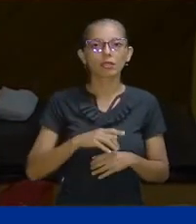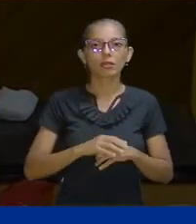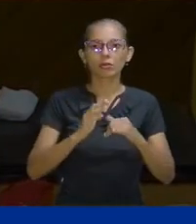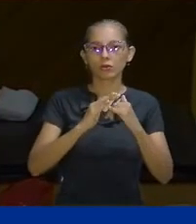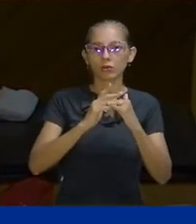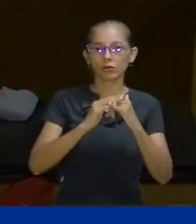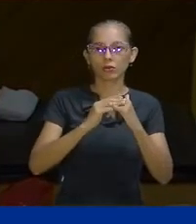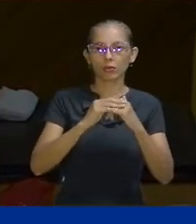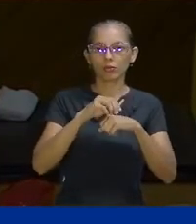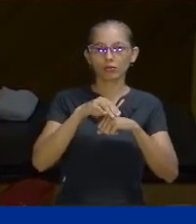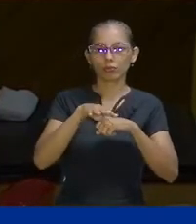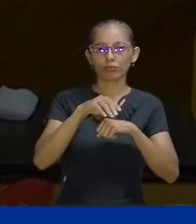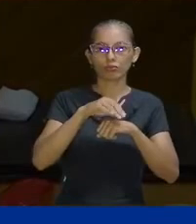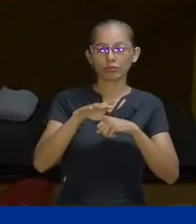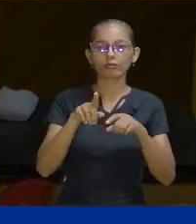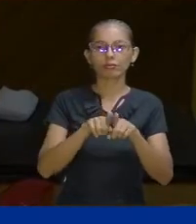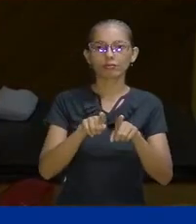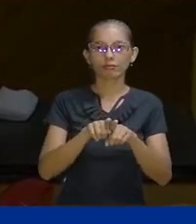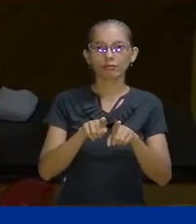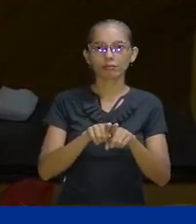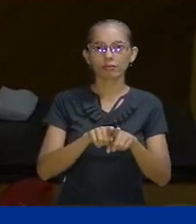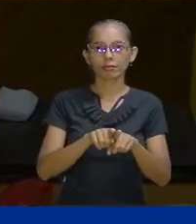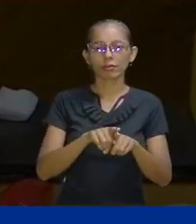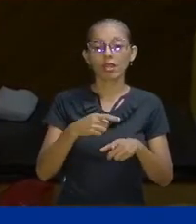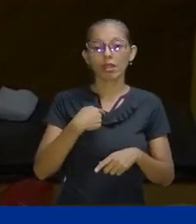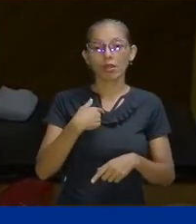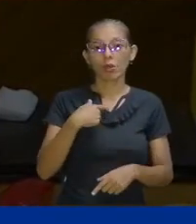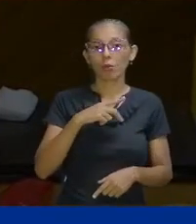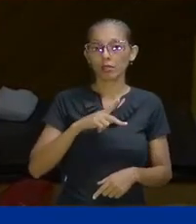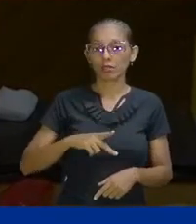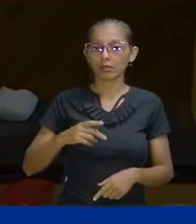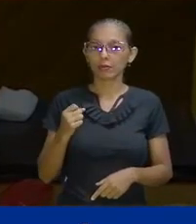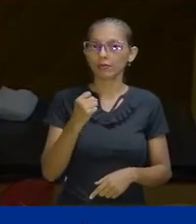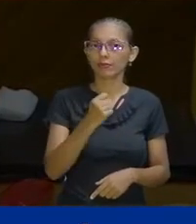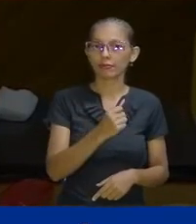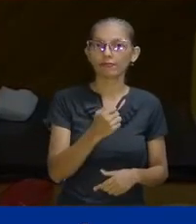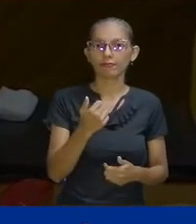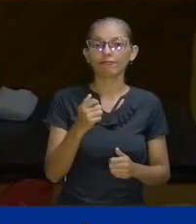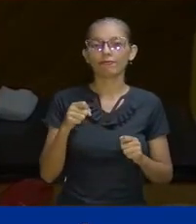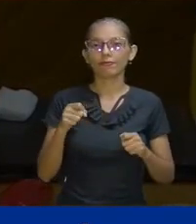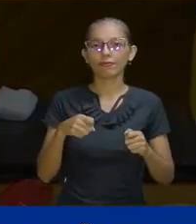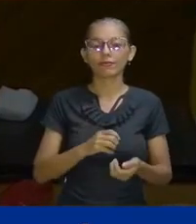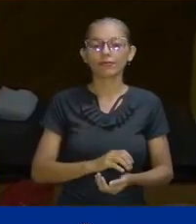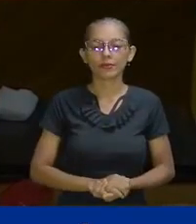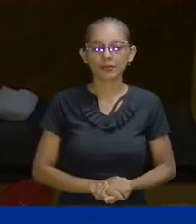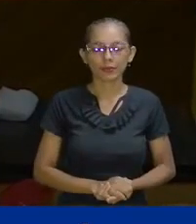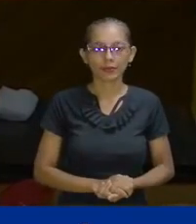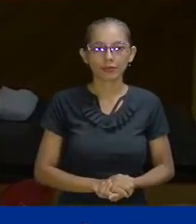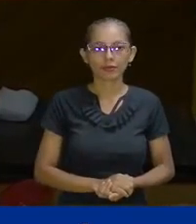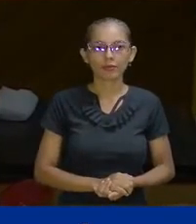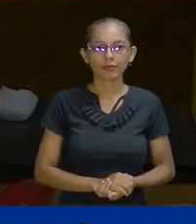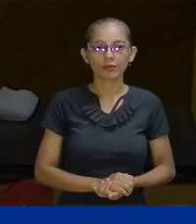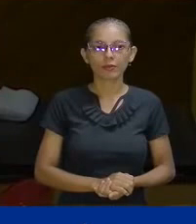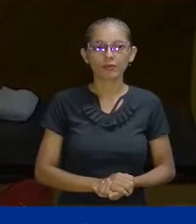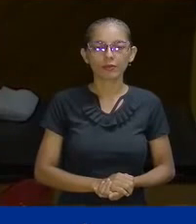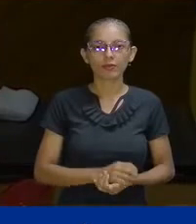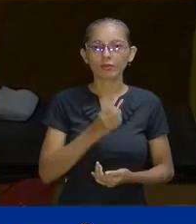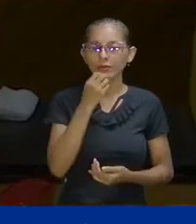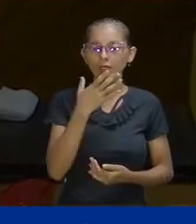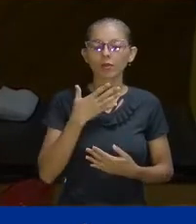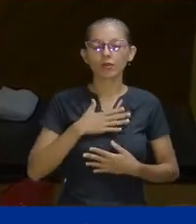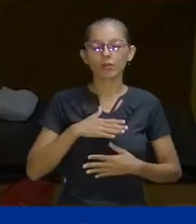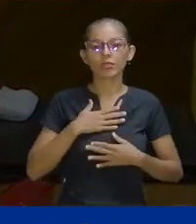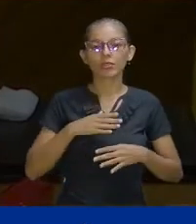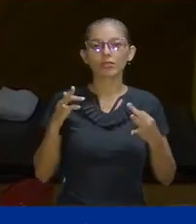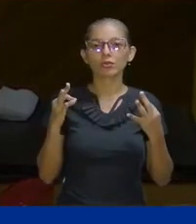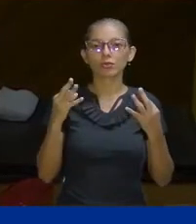YouTube. Eu estarei lá, viu, Paulo? Estarei lá prestigiando este momento. Então, quero desejar a todos um bom final de semana, um bom